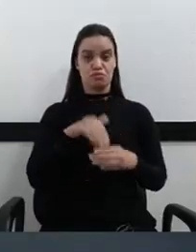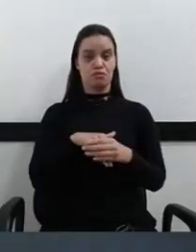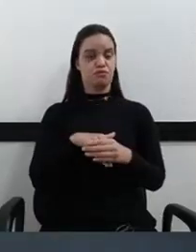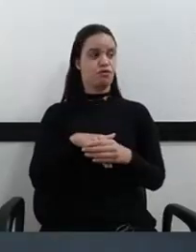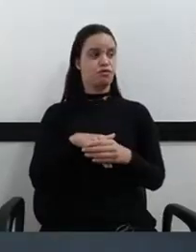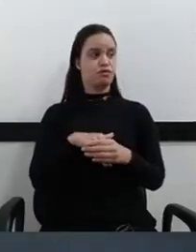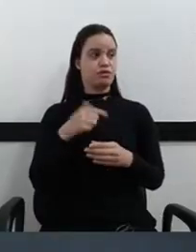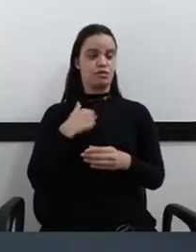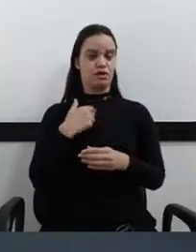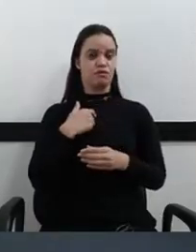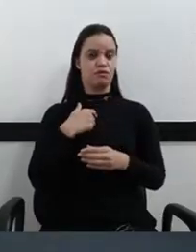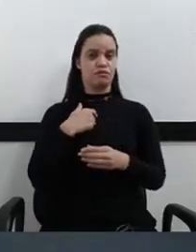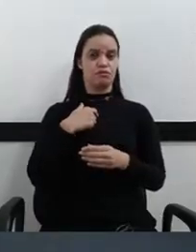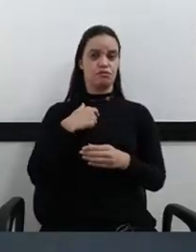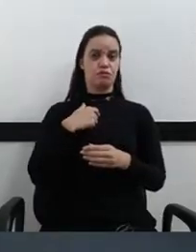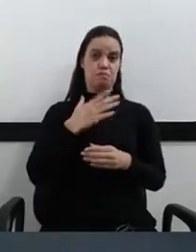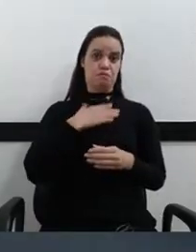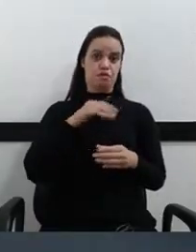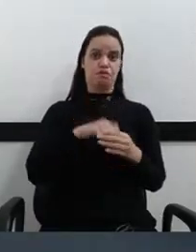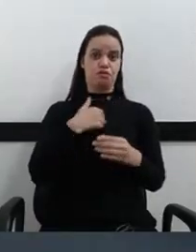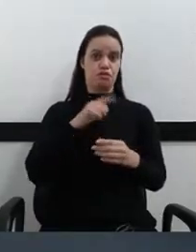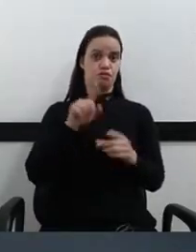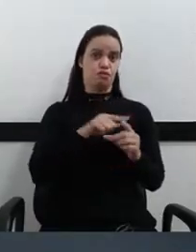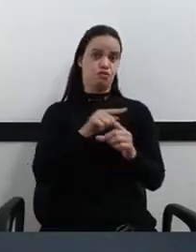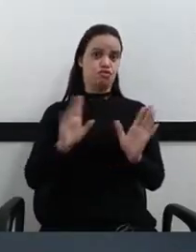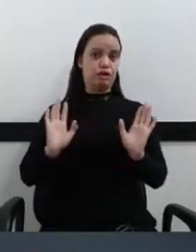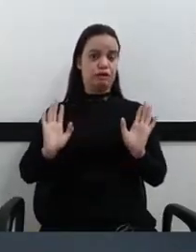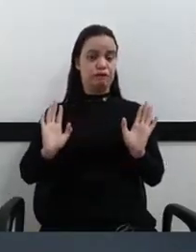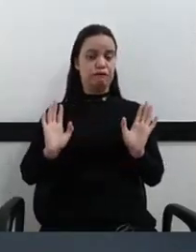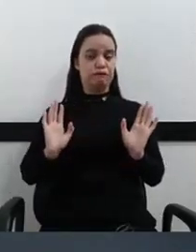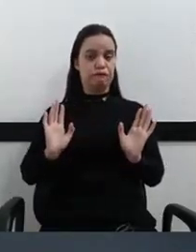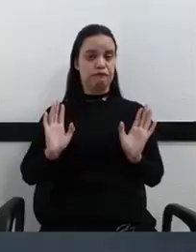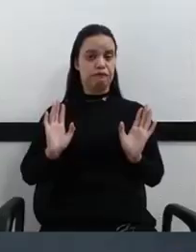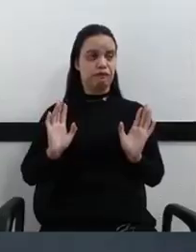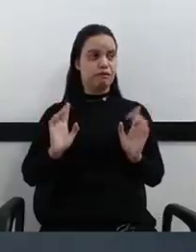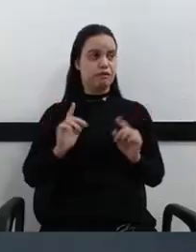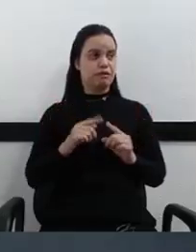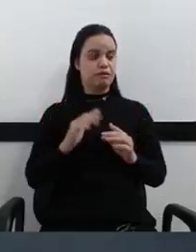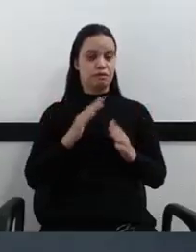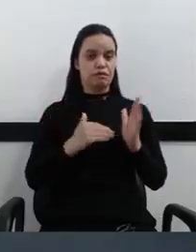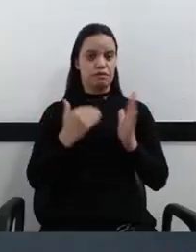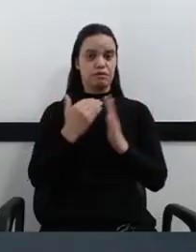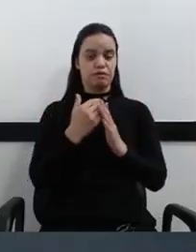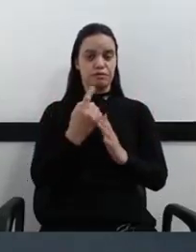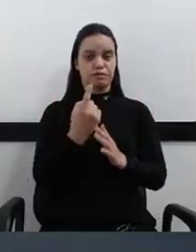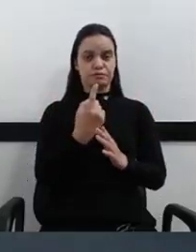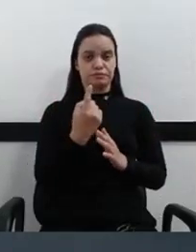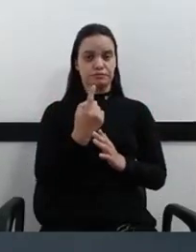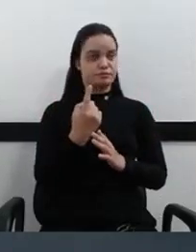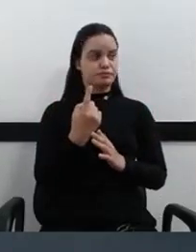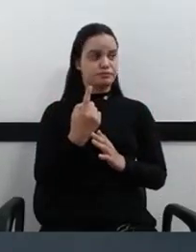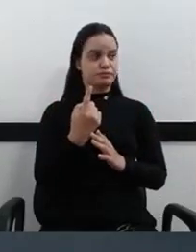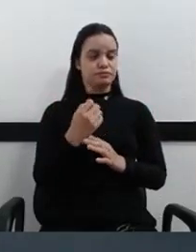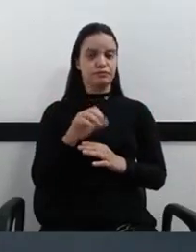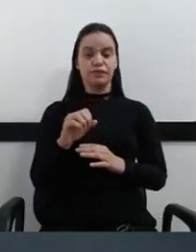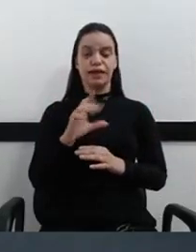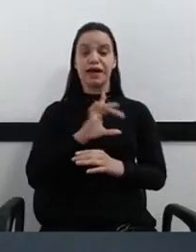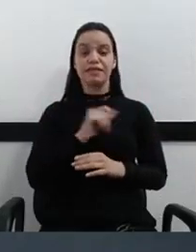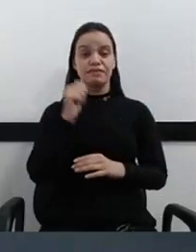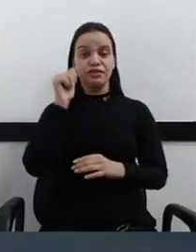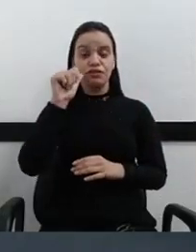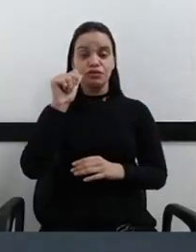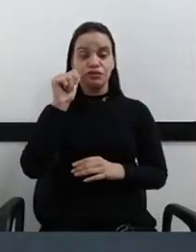Eu vou, então, retificar meu voto das vagas, retirando a suplência dela e promovendo para a primeira suplência a